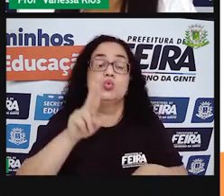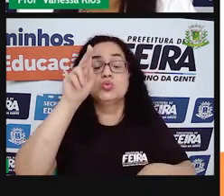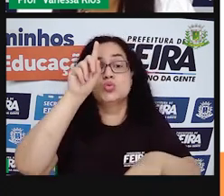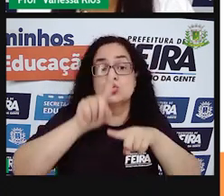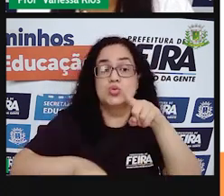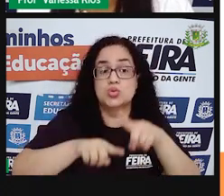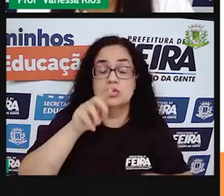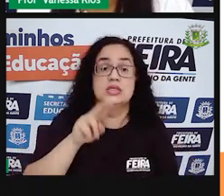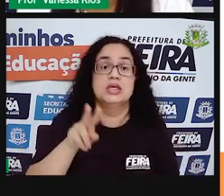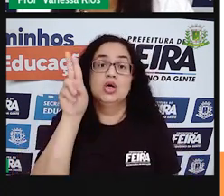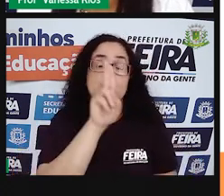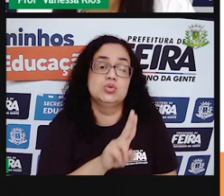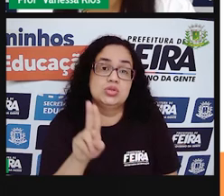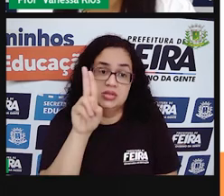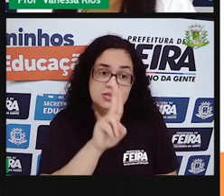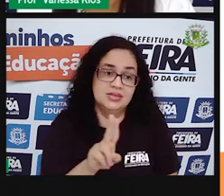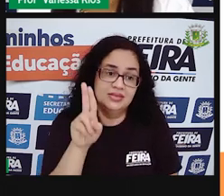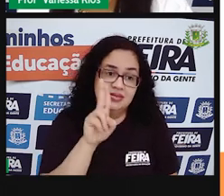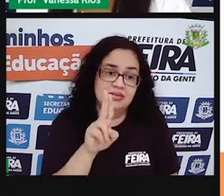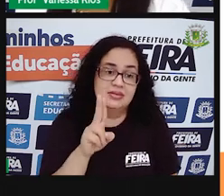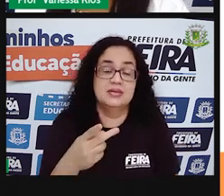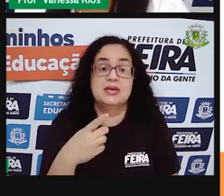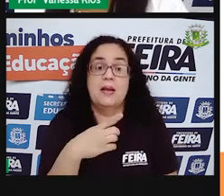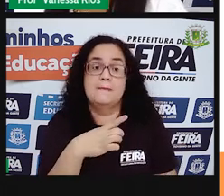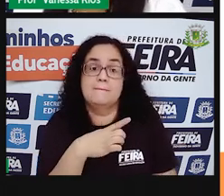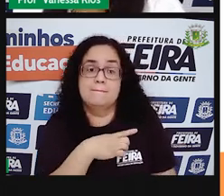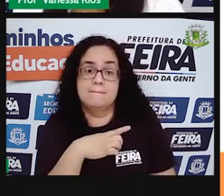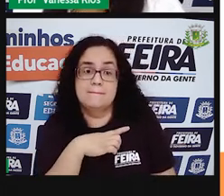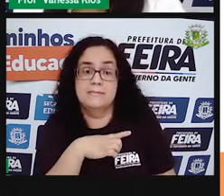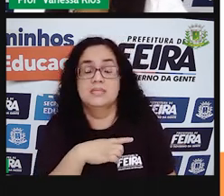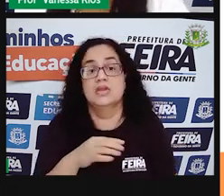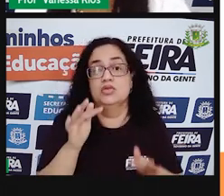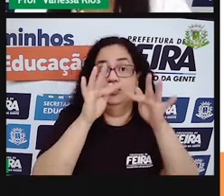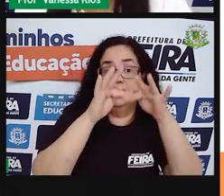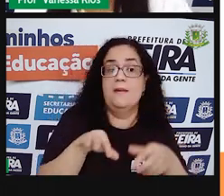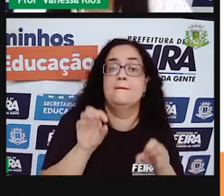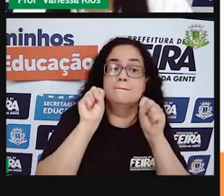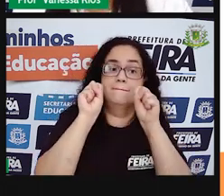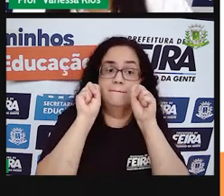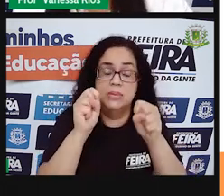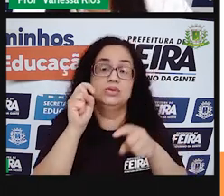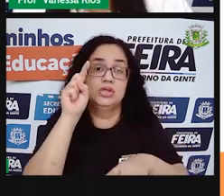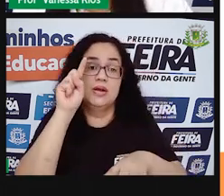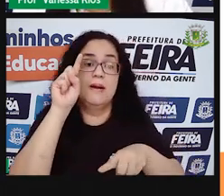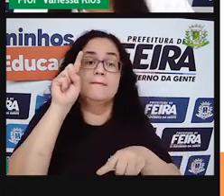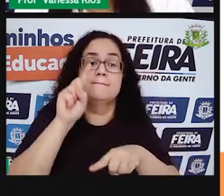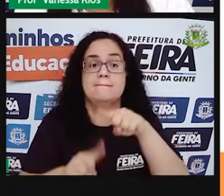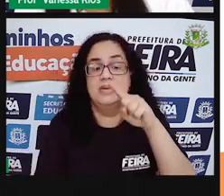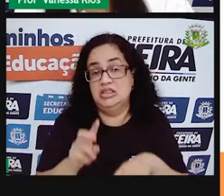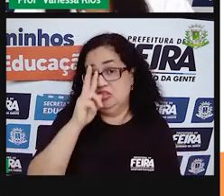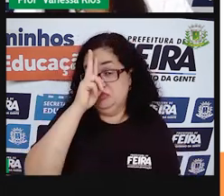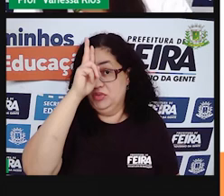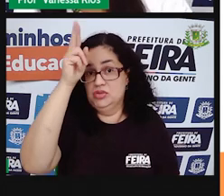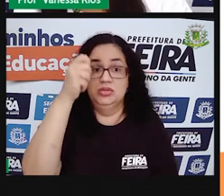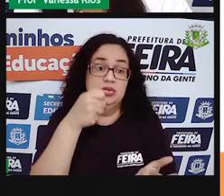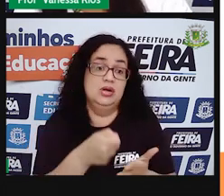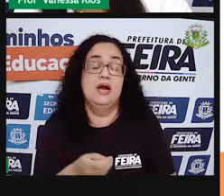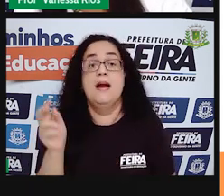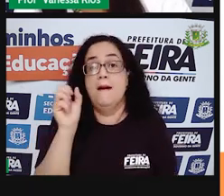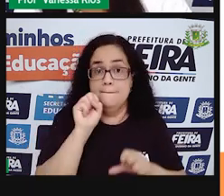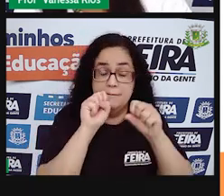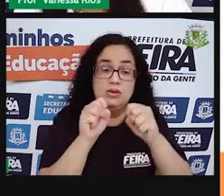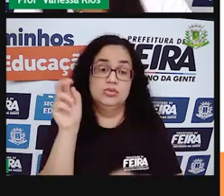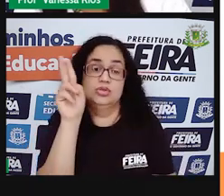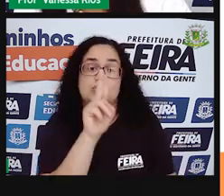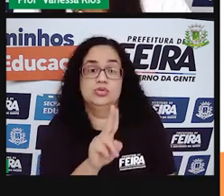à sua utilização, porque para determinado fim eu posso querer um material menos resistente, ou eu posso usar um material